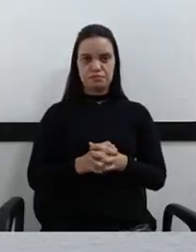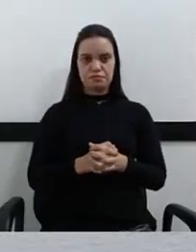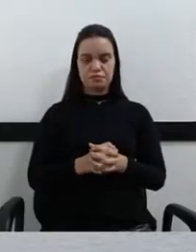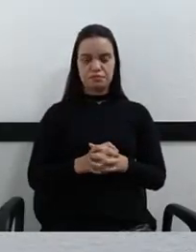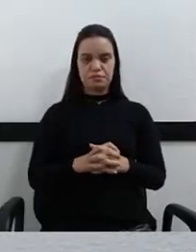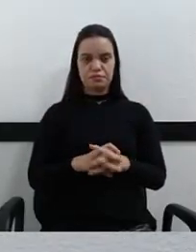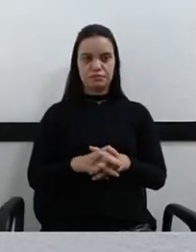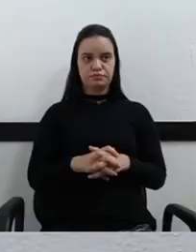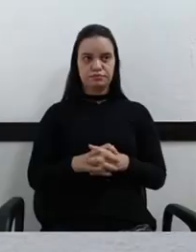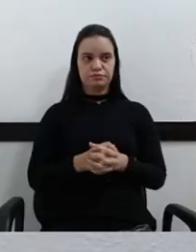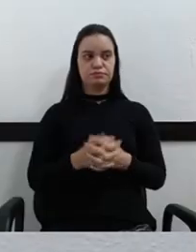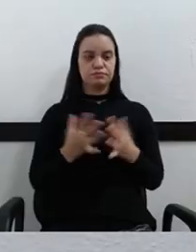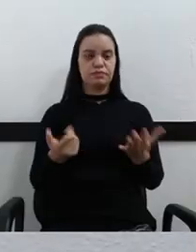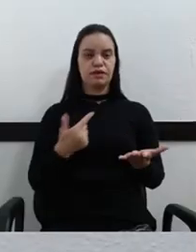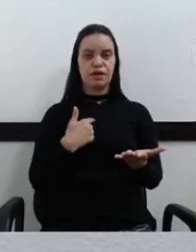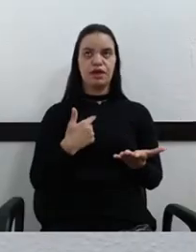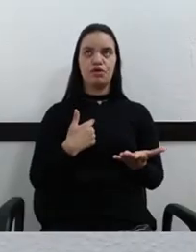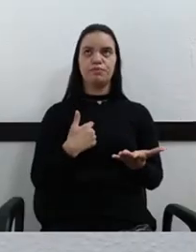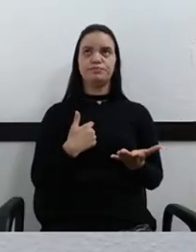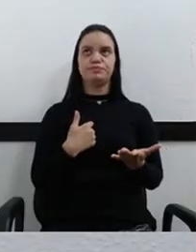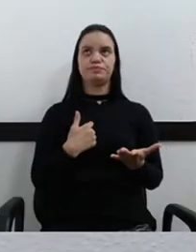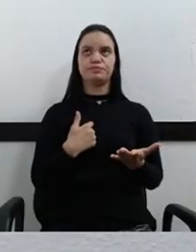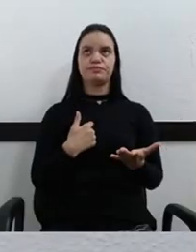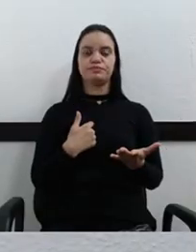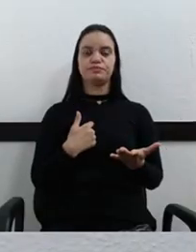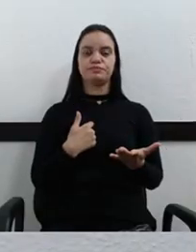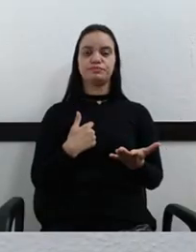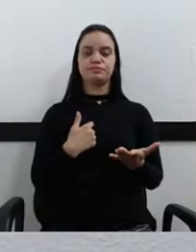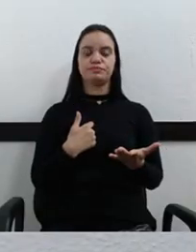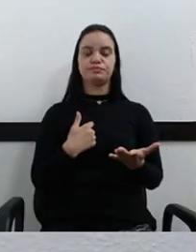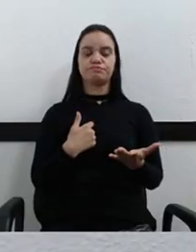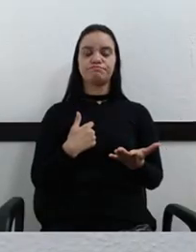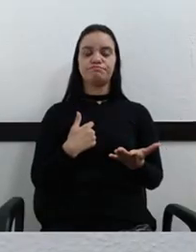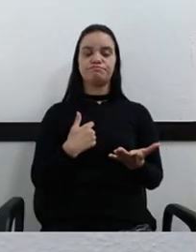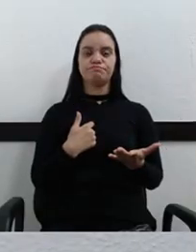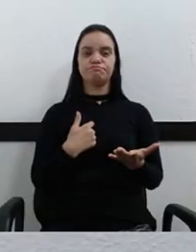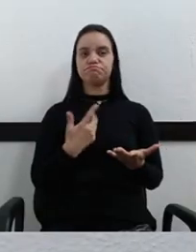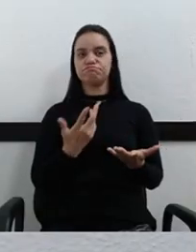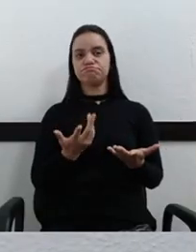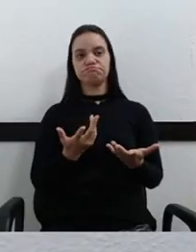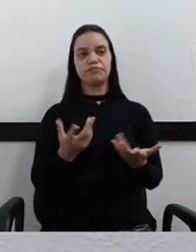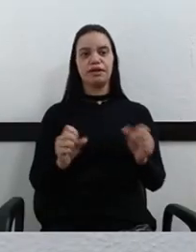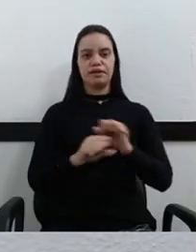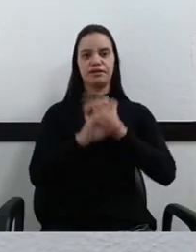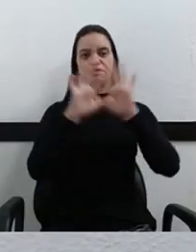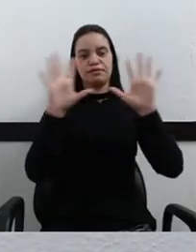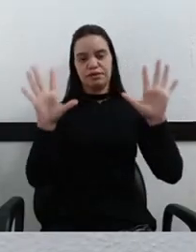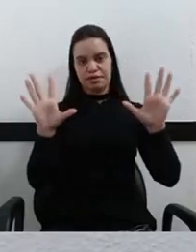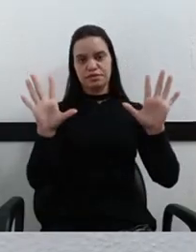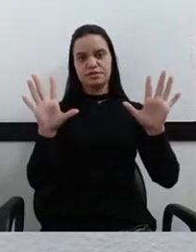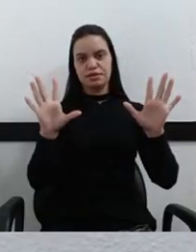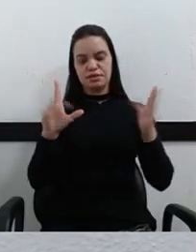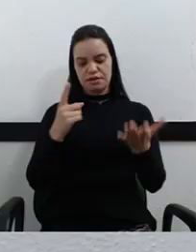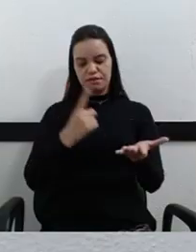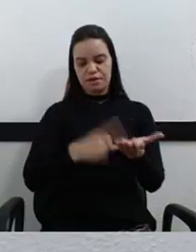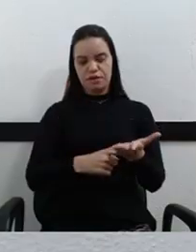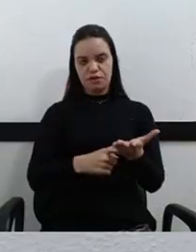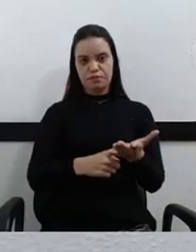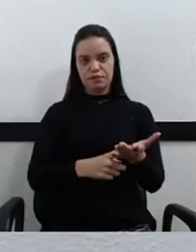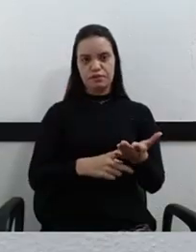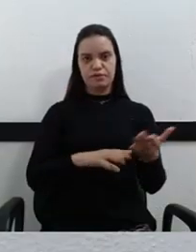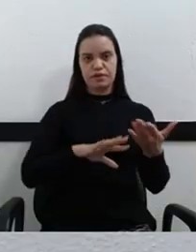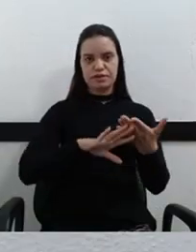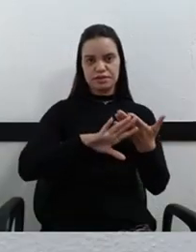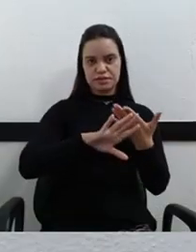ok. Então, eu só vou deixar então, claro que vai ficar assim, então, licença-prêmio